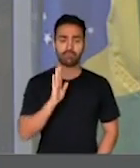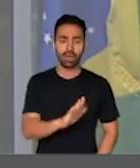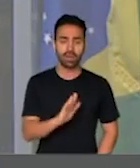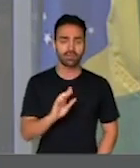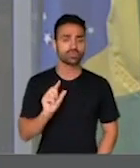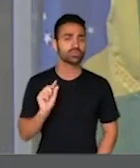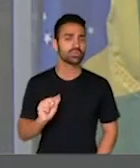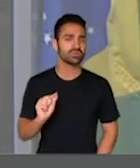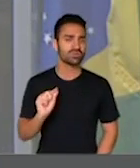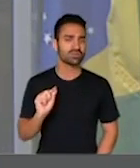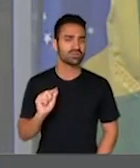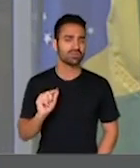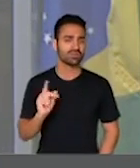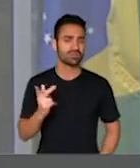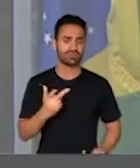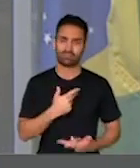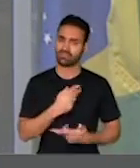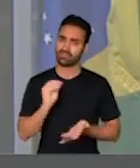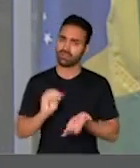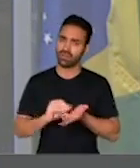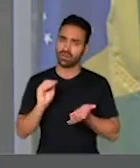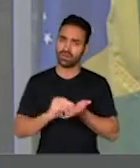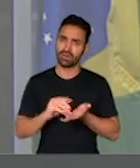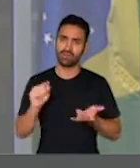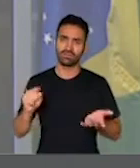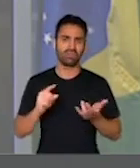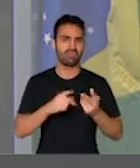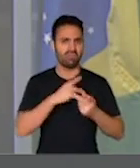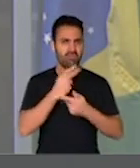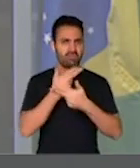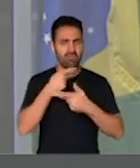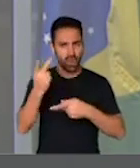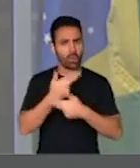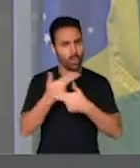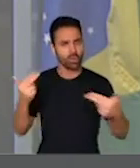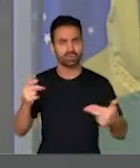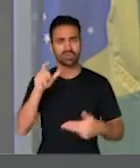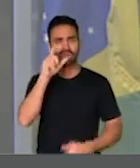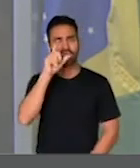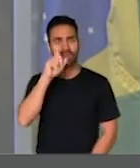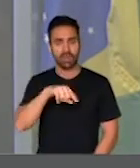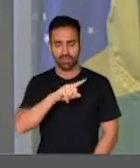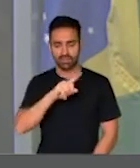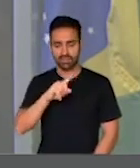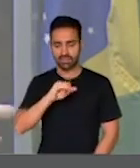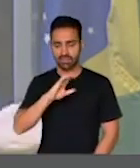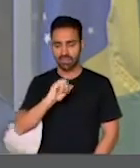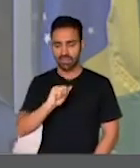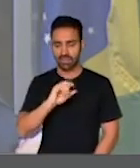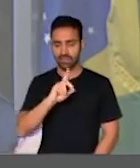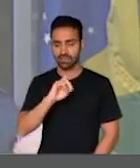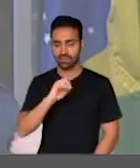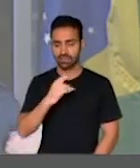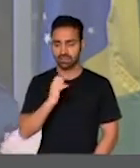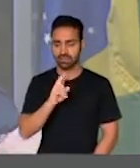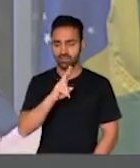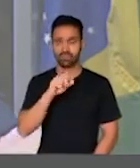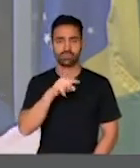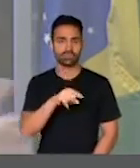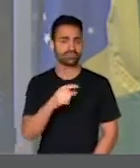feito, aquele desrespeito com o ministro Paulo Guedes, feito pelo Zeca Dirceu, aquilo lá não está certo,